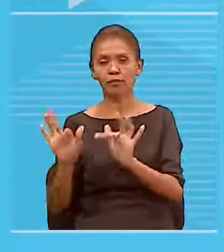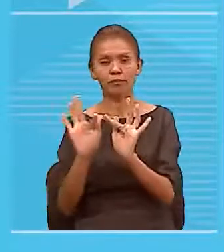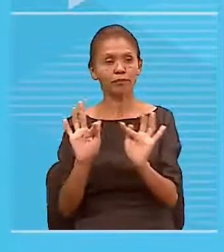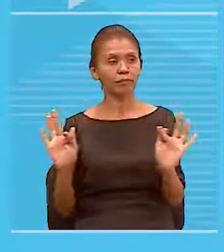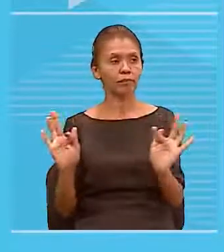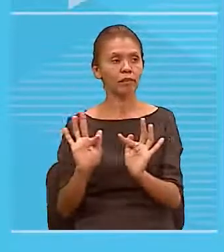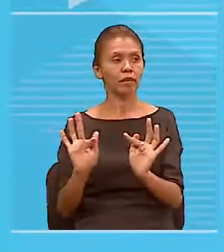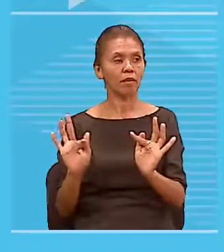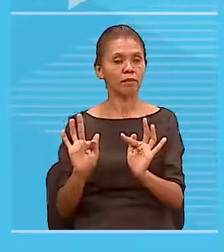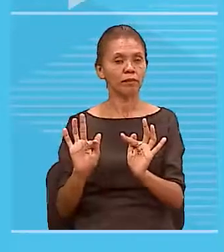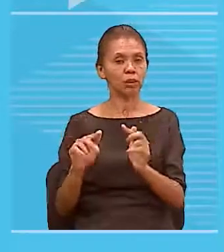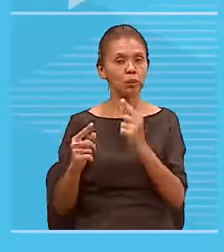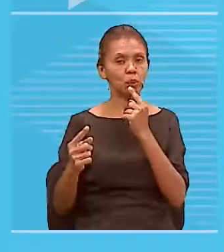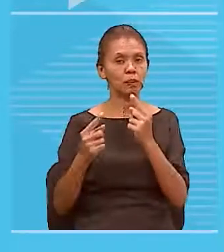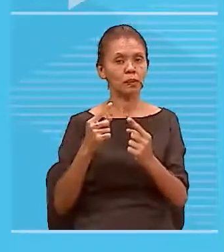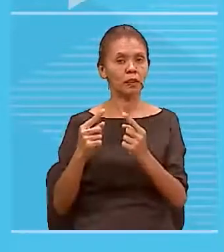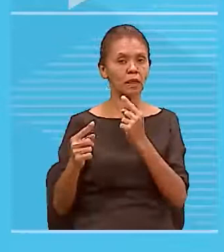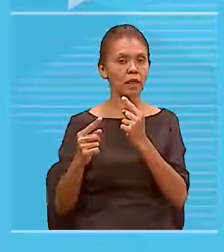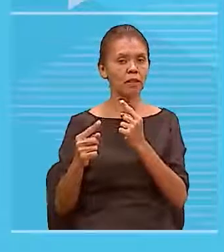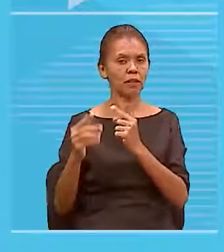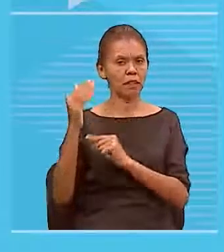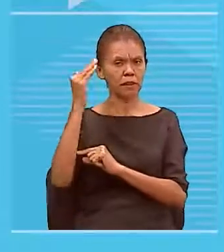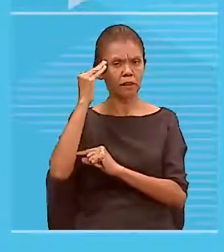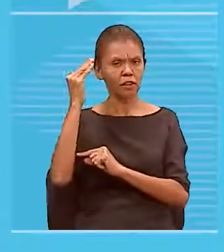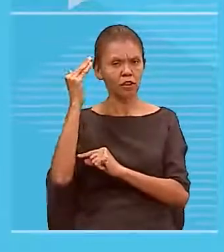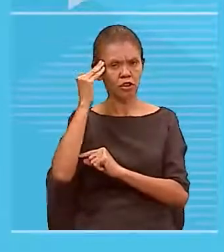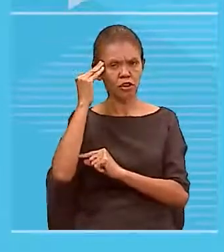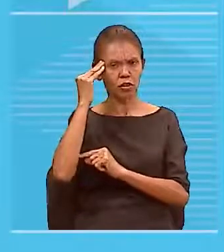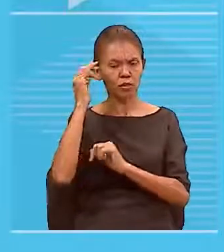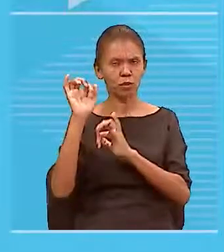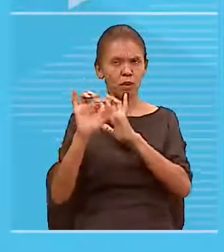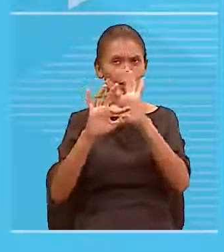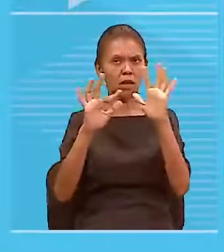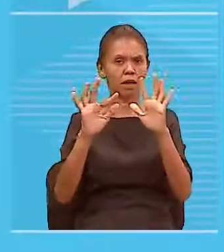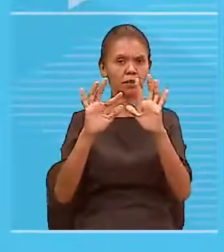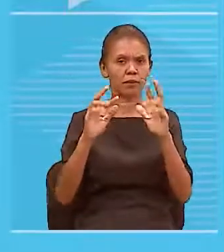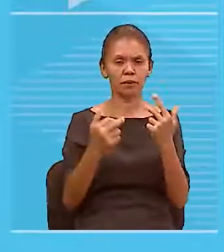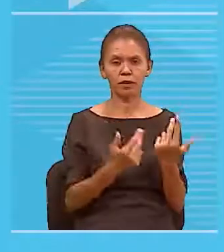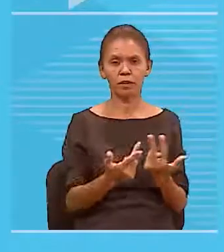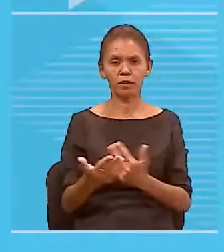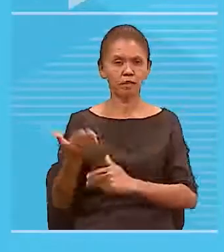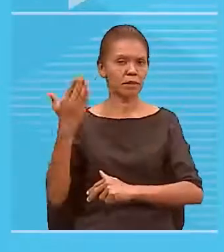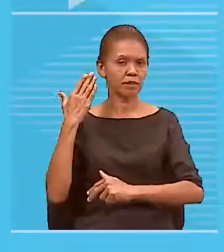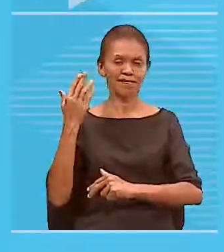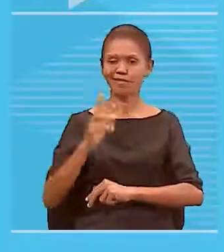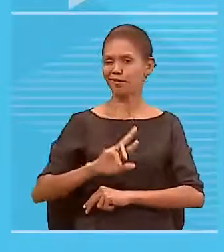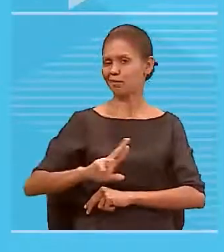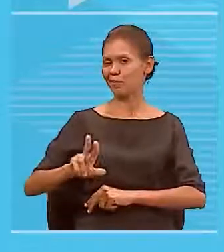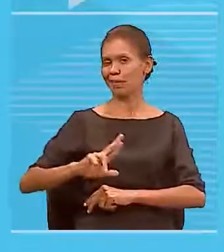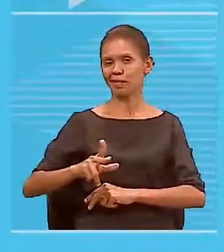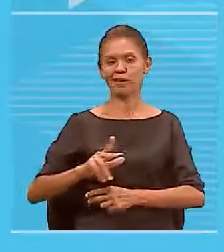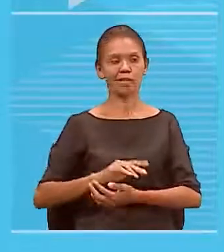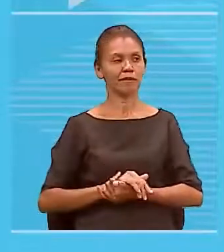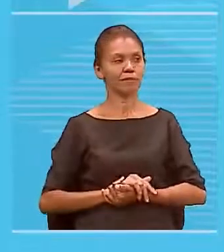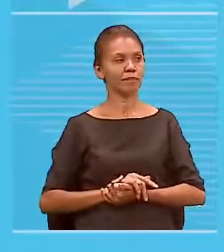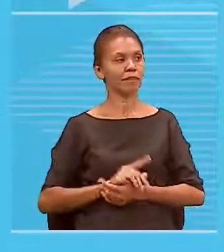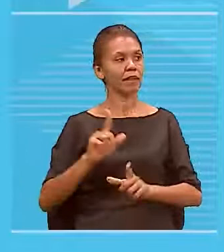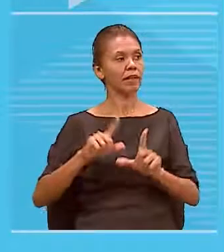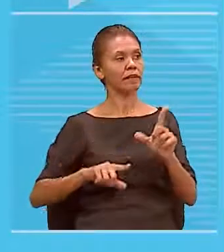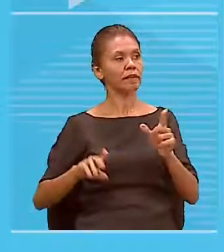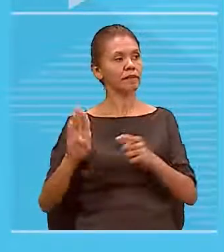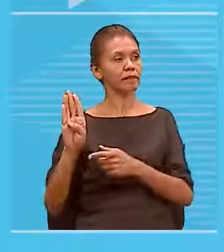como antigamente o diálogo Já não são entendidos como antigamente vou reler a letra b